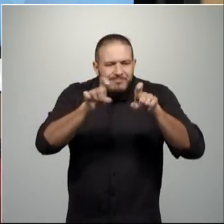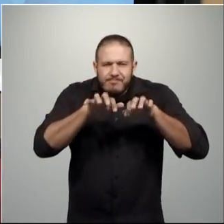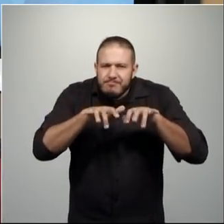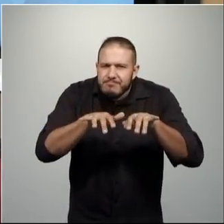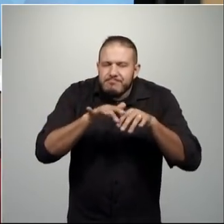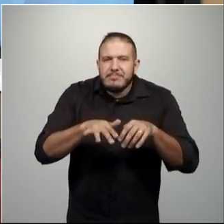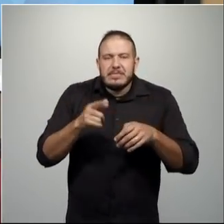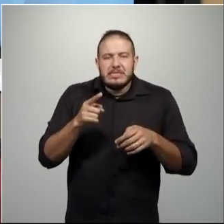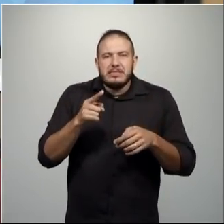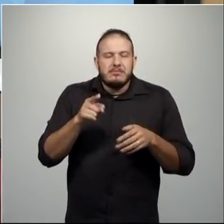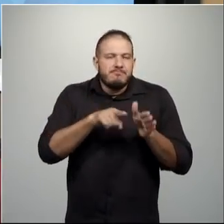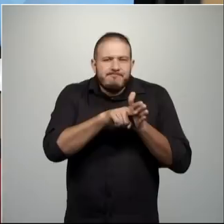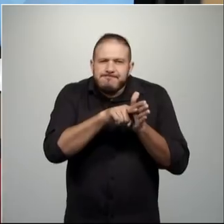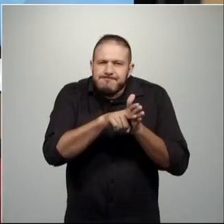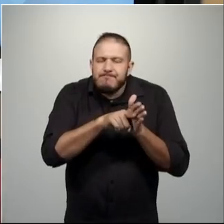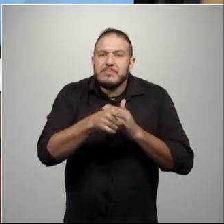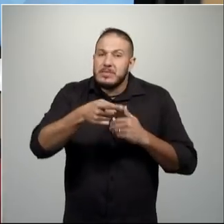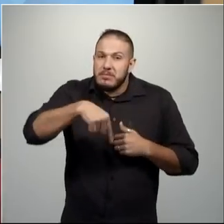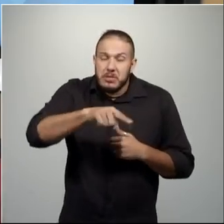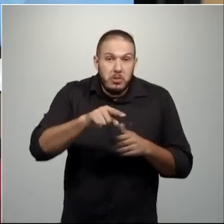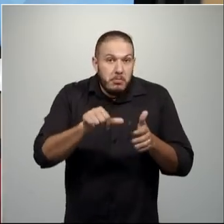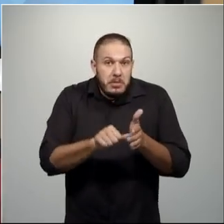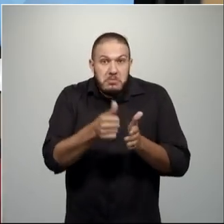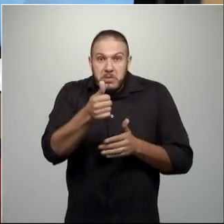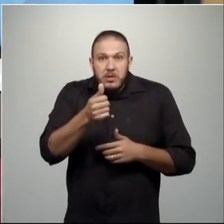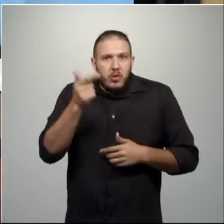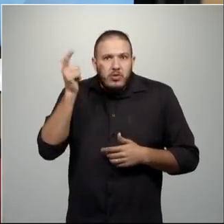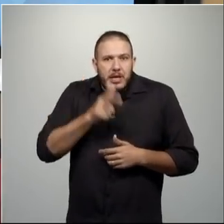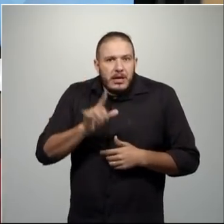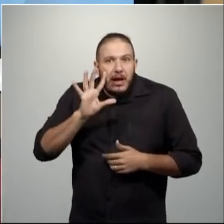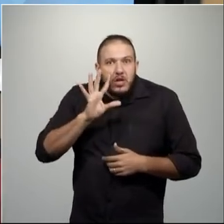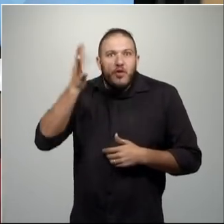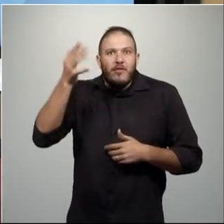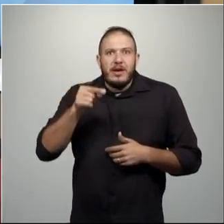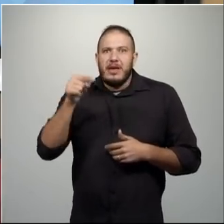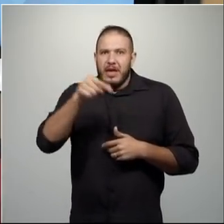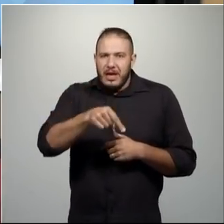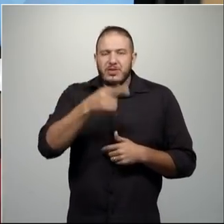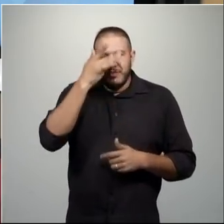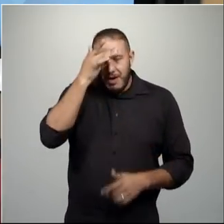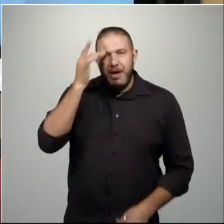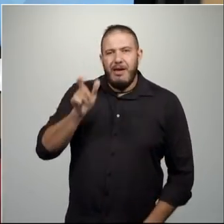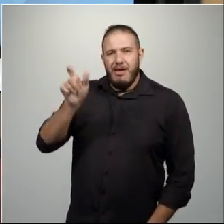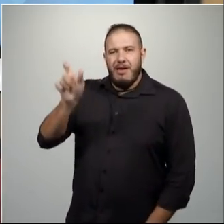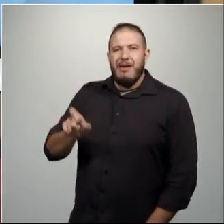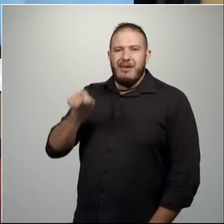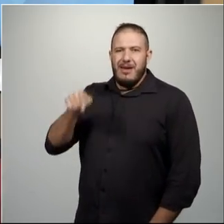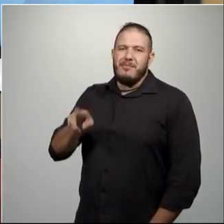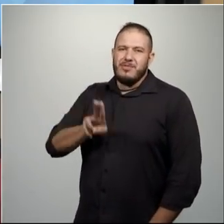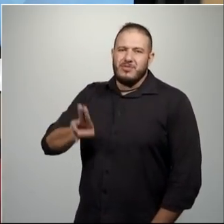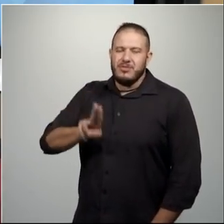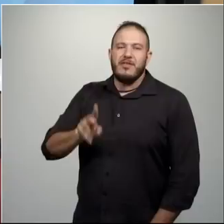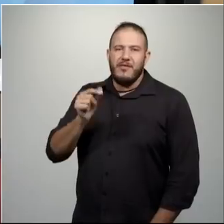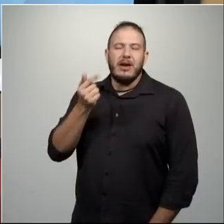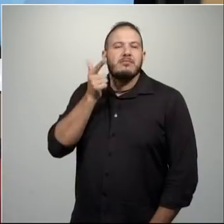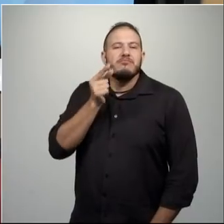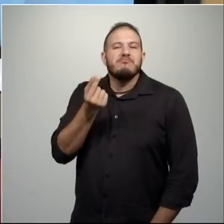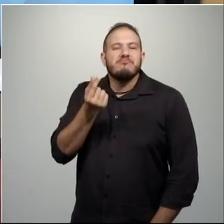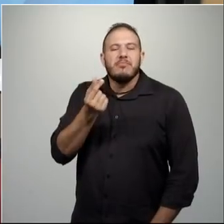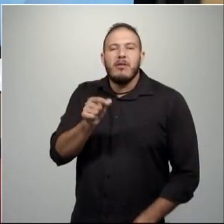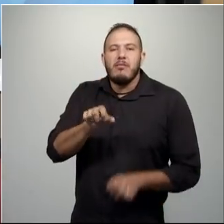conhecido e o primeiro que resolve esse desafio é o usuário que vai receber o dinheiro da rede